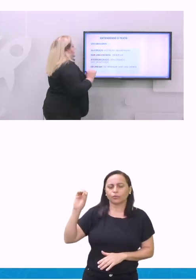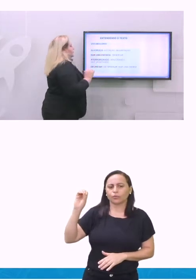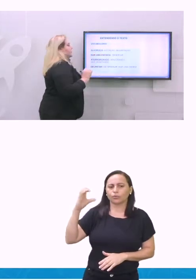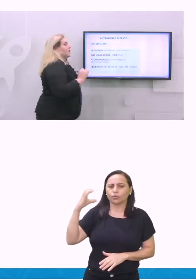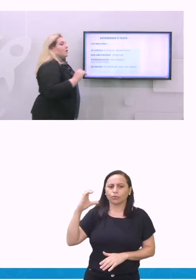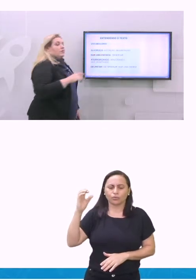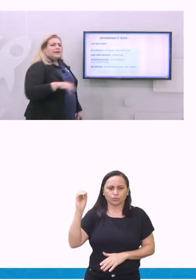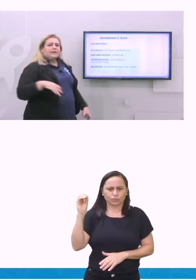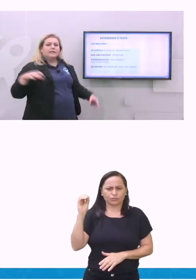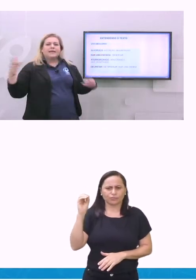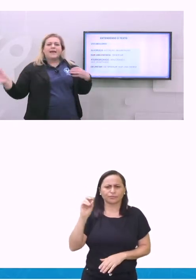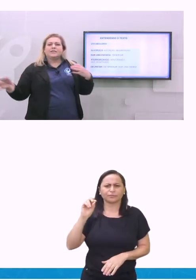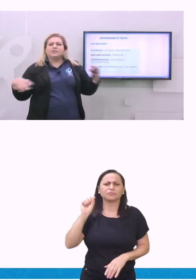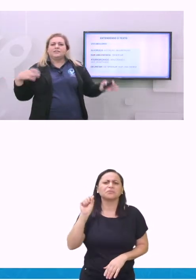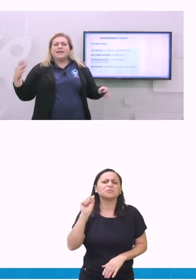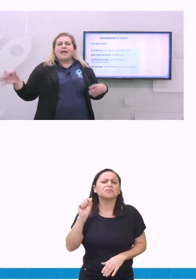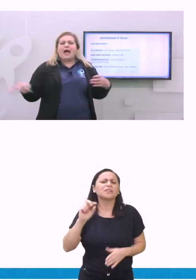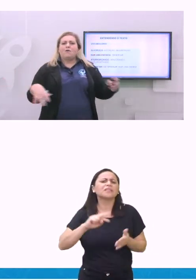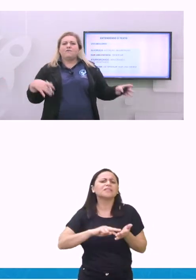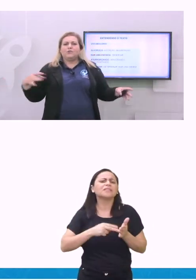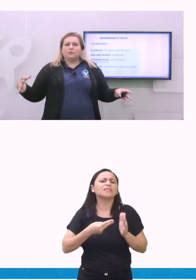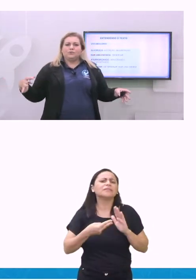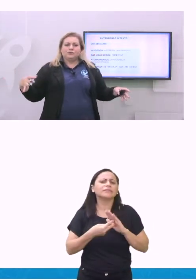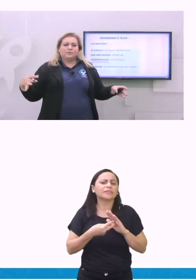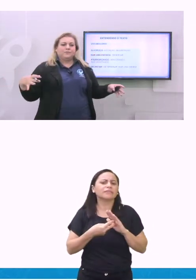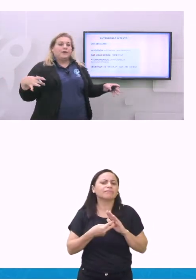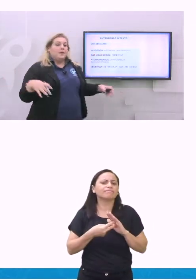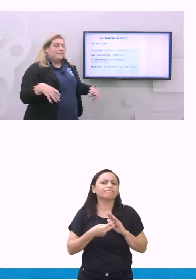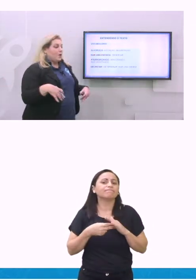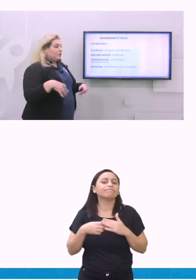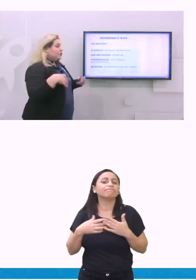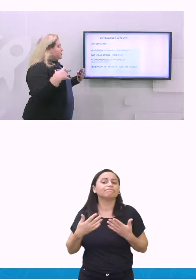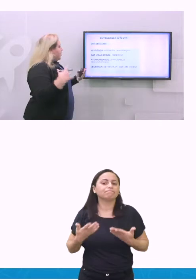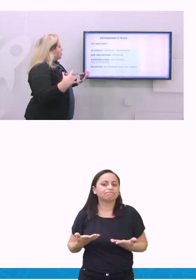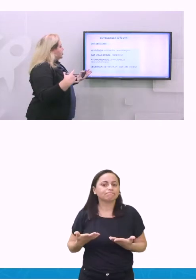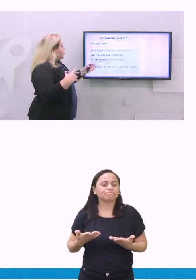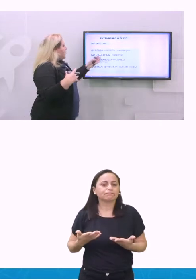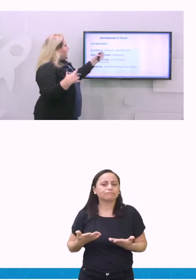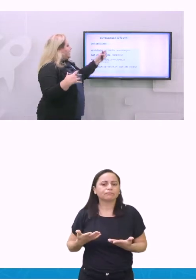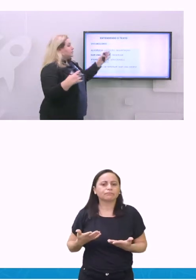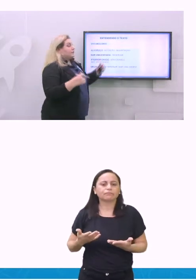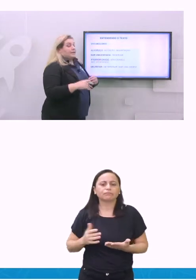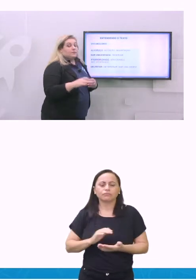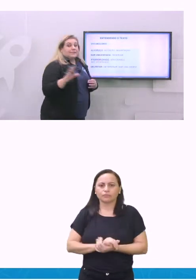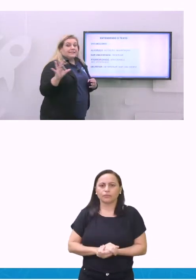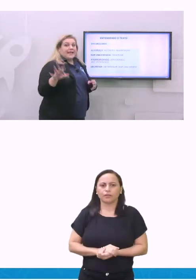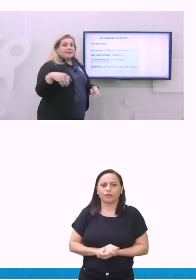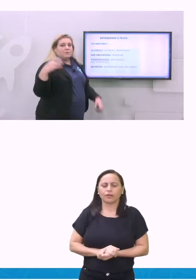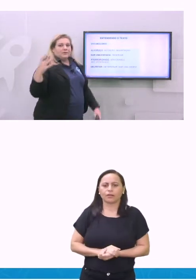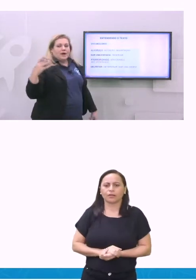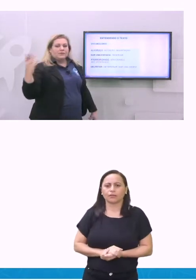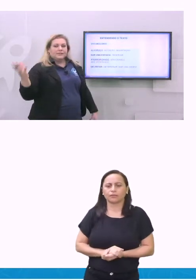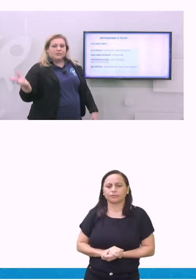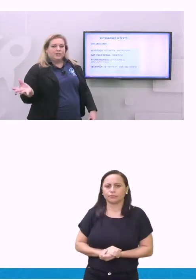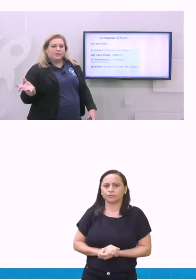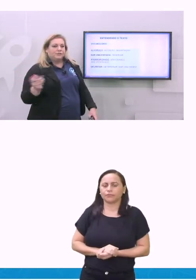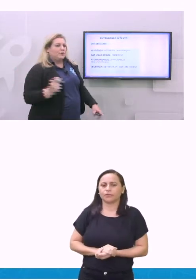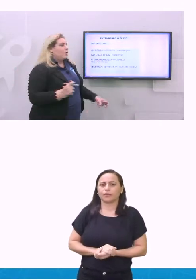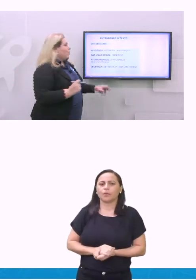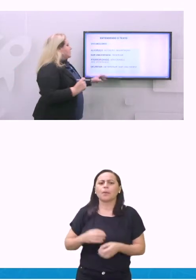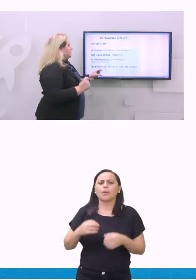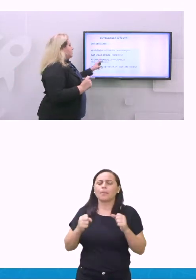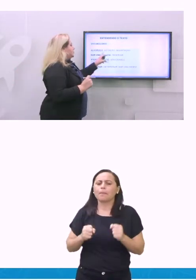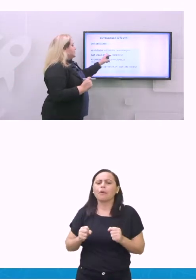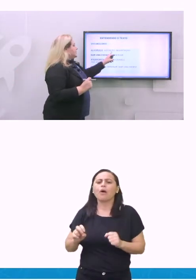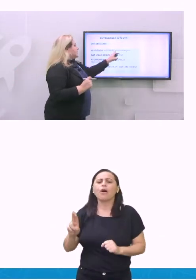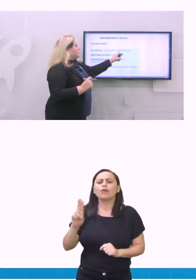alvoroço. O que quer dizer alvoroço? Bom, a gente pode trocar lá no texto sem mudar o sentido,